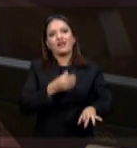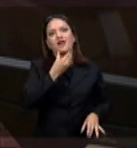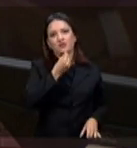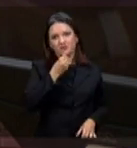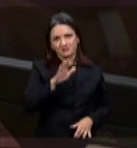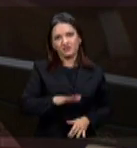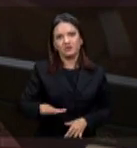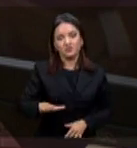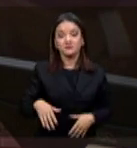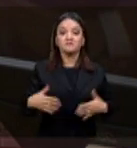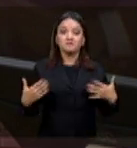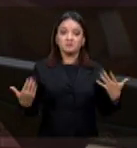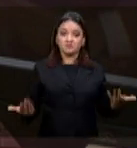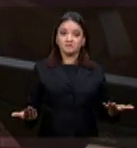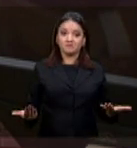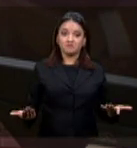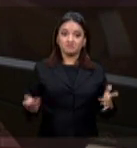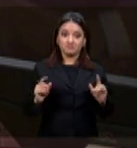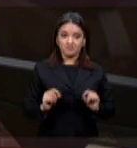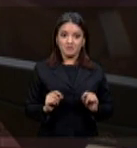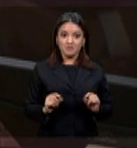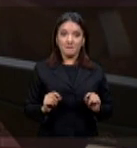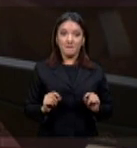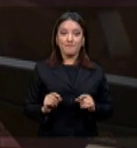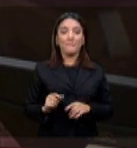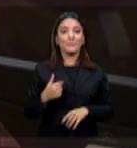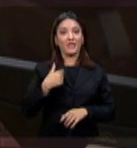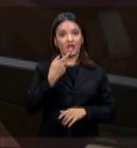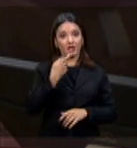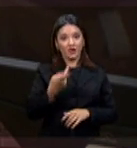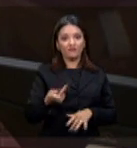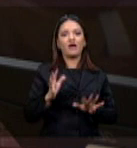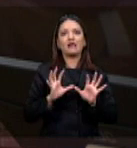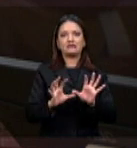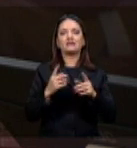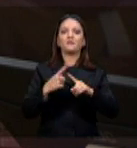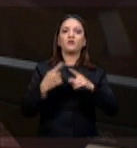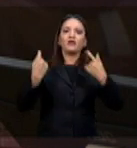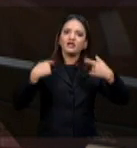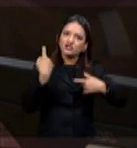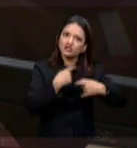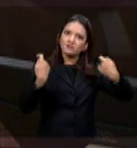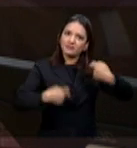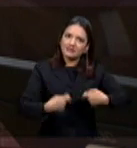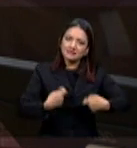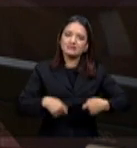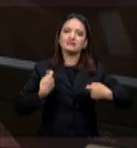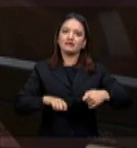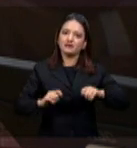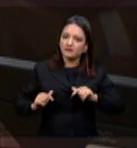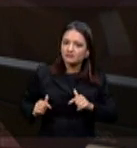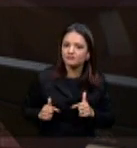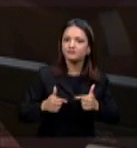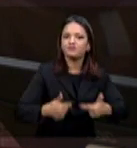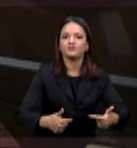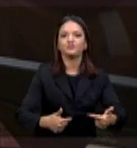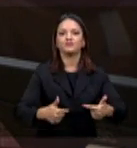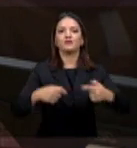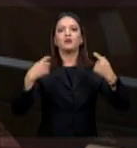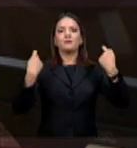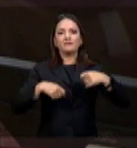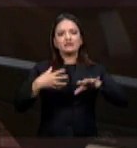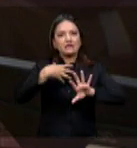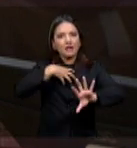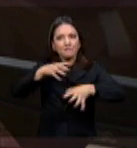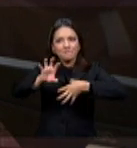coisas. Primeiro, que eu digo isso tudo aqui porque eu acho que... Quem fala é a jornalista Ana Paula Araújo. Seminário